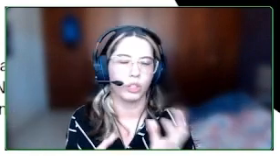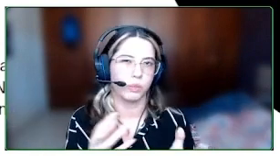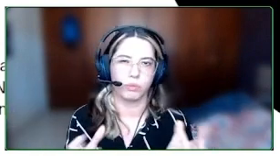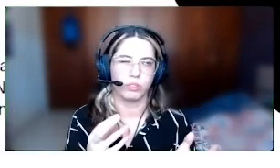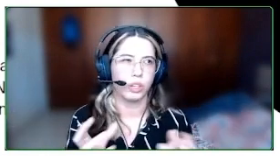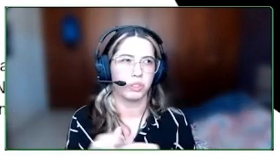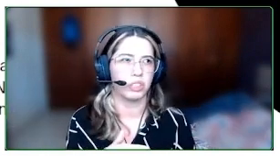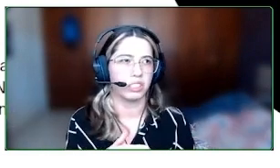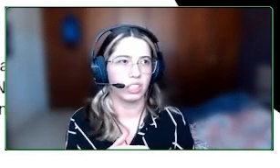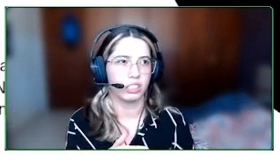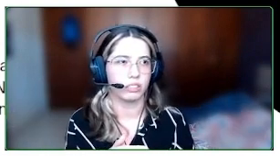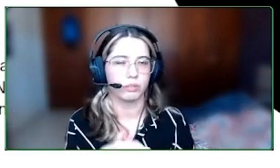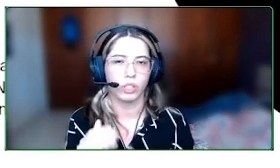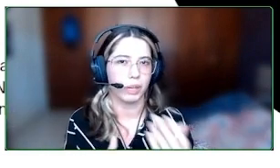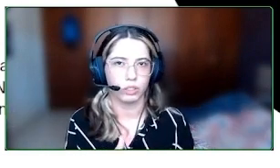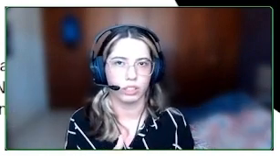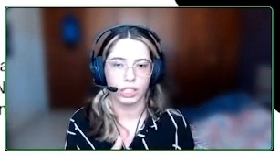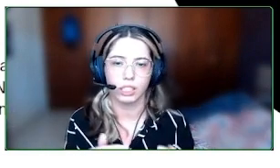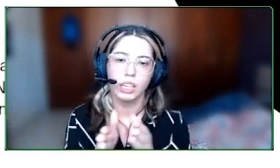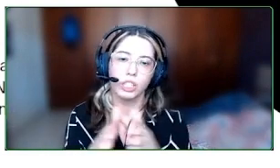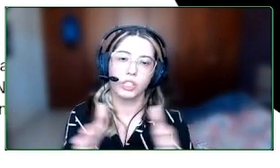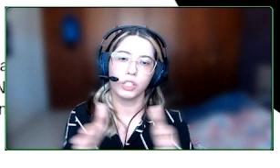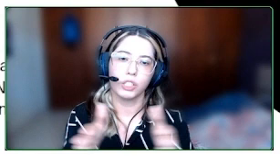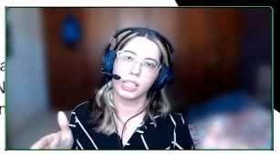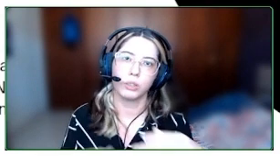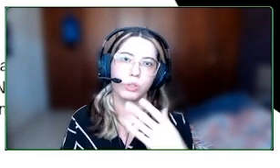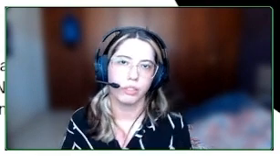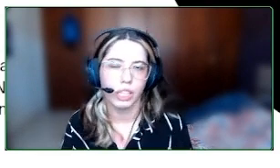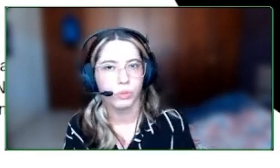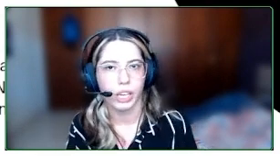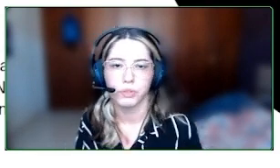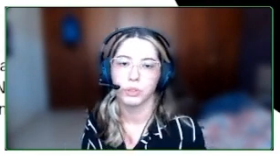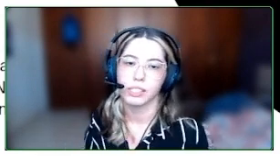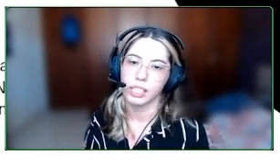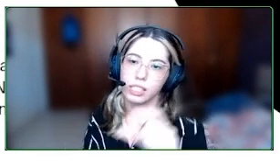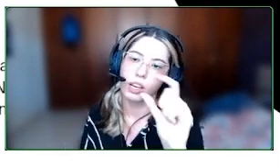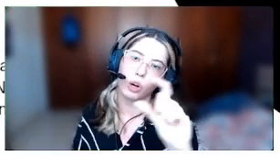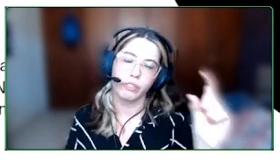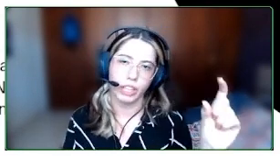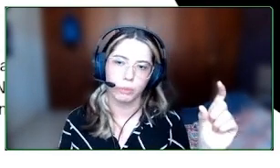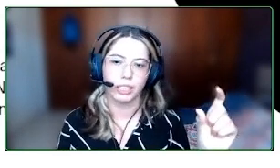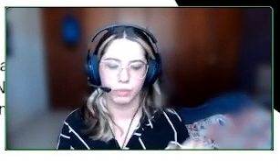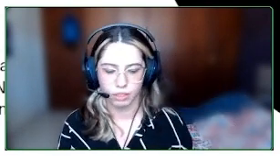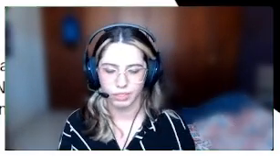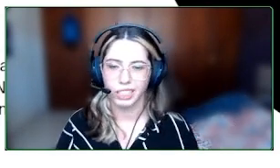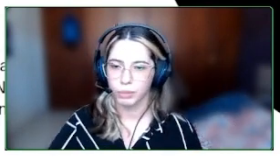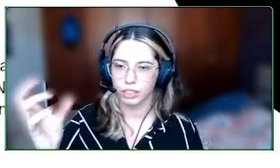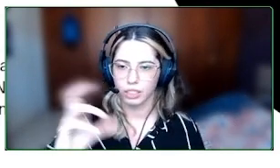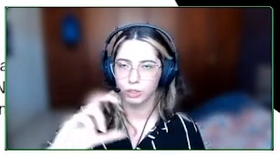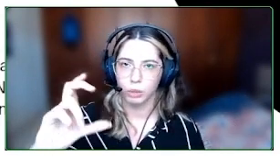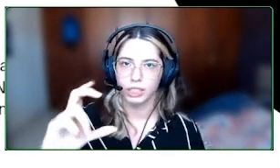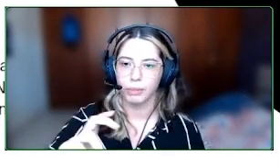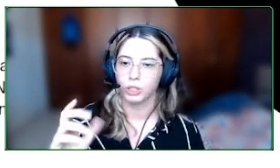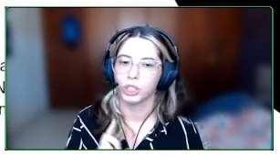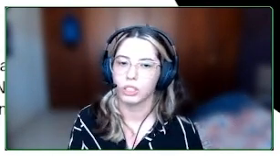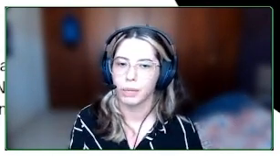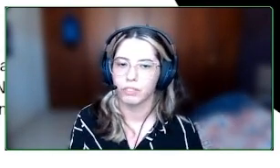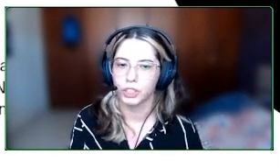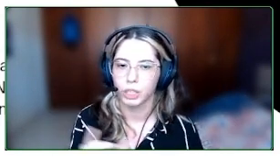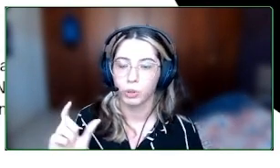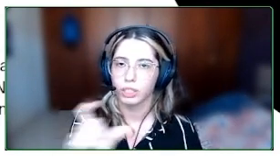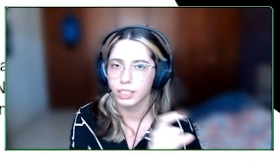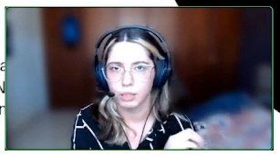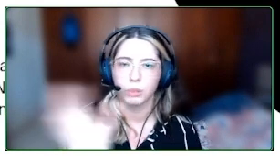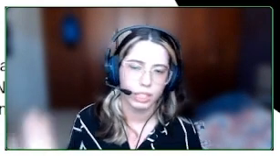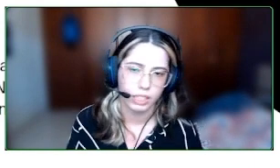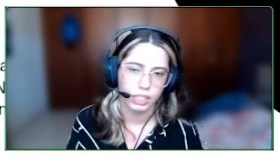que era 2,30 metros, dividiram por 300 e definiram 7,6 como a flecha máxima. Daí tem as fórmulas ali embaixo, só que eu acho que não vai dar para ver